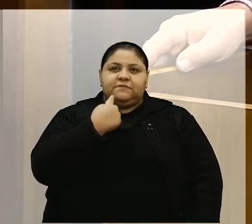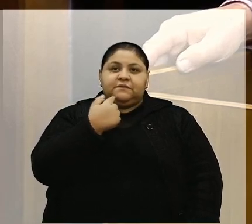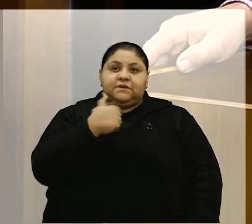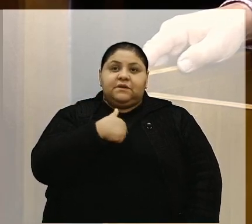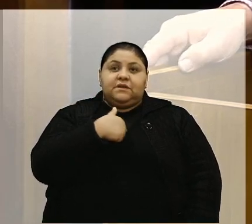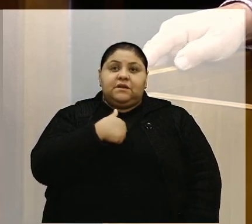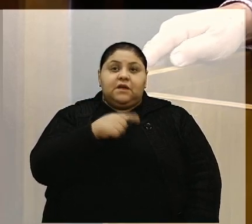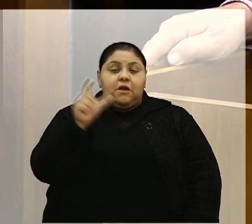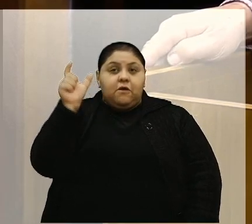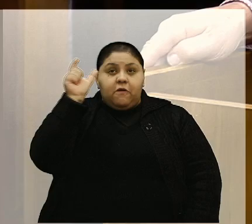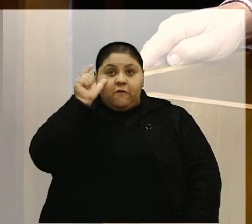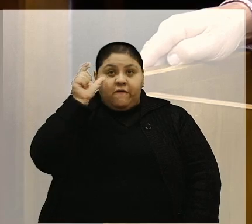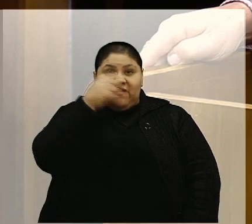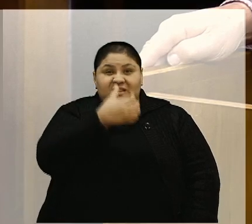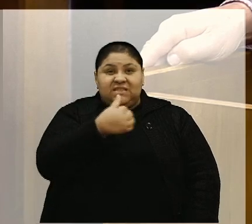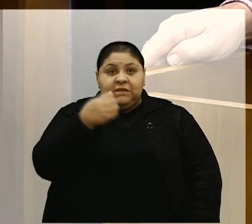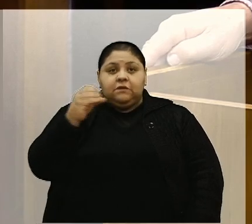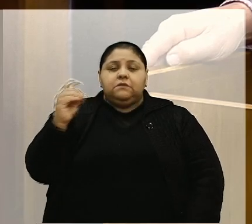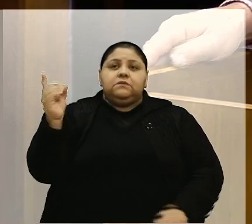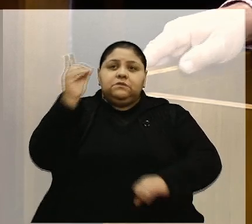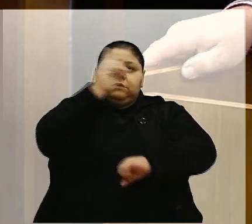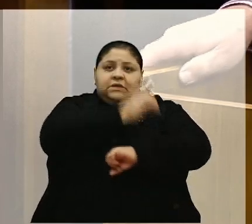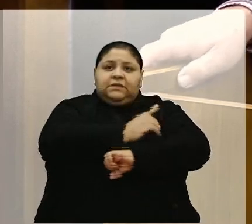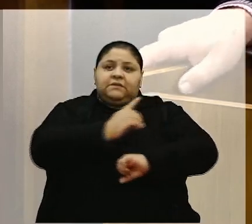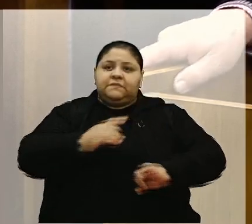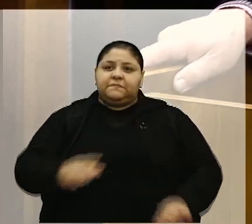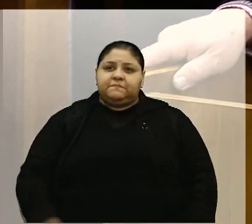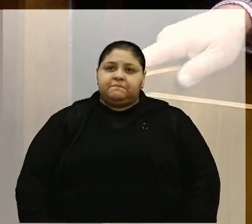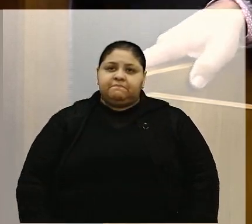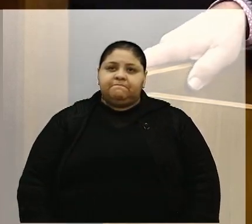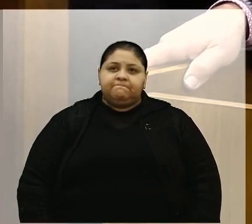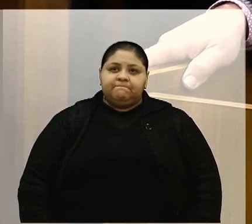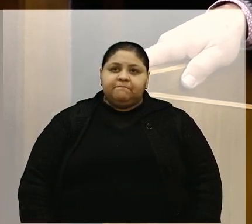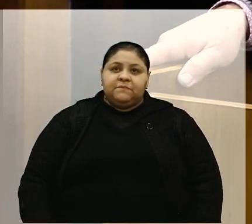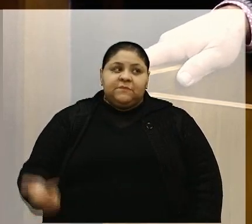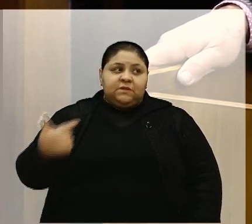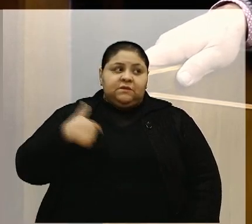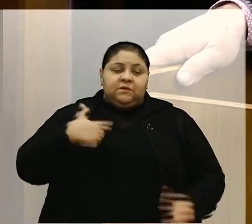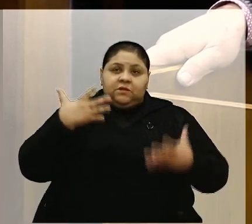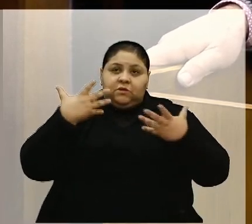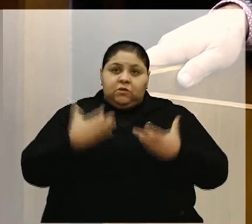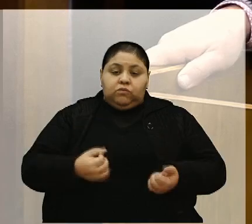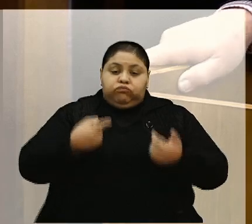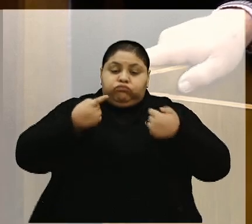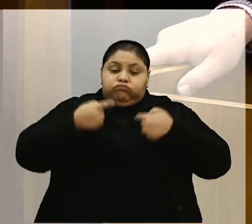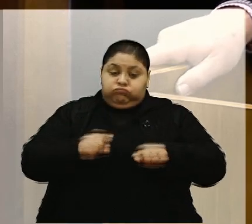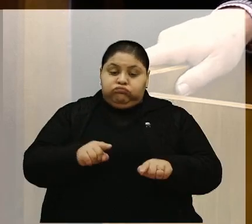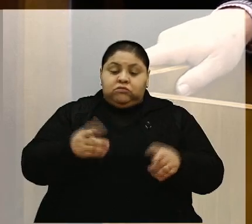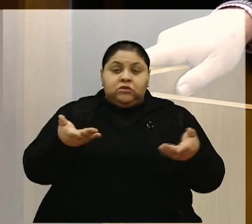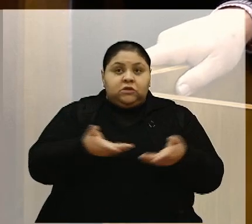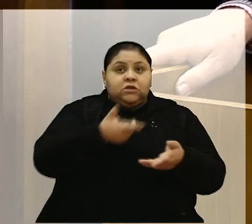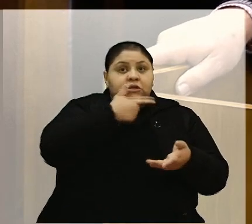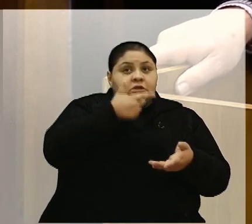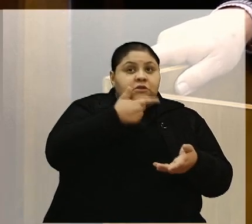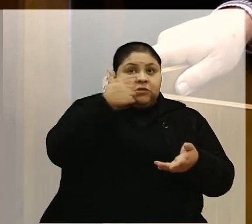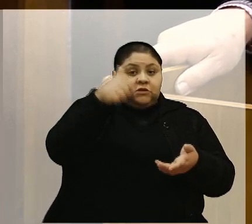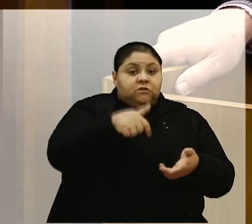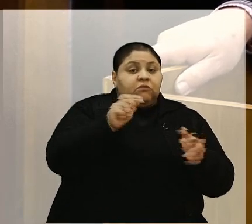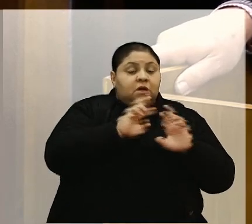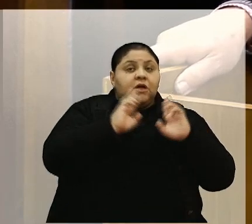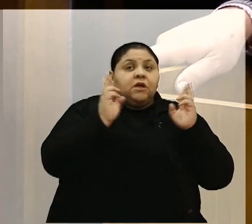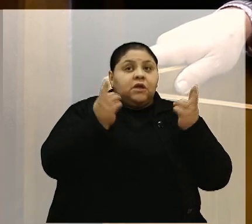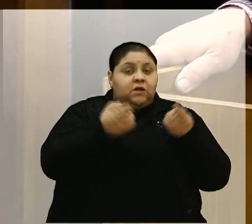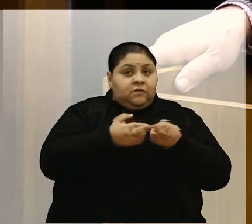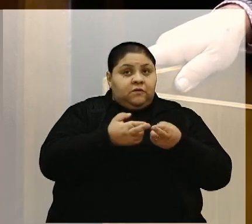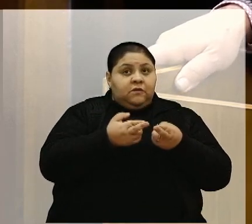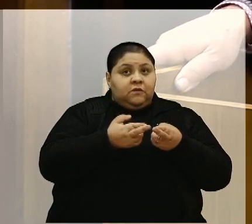vivenciei nesses 60 dias. Quando aceitei o desafio, e já falei aqui nessa tribuna numa